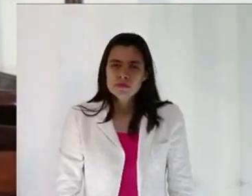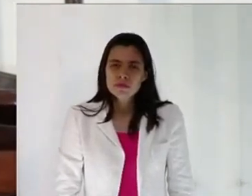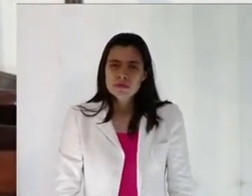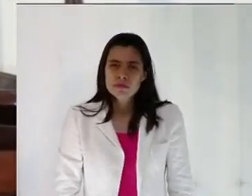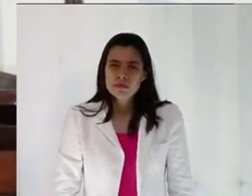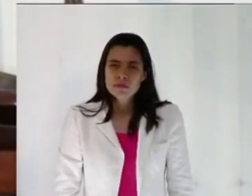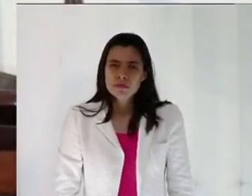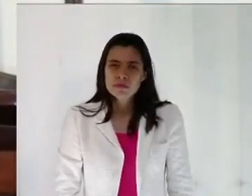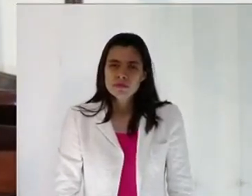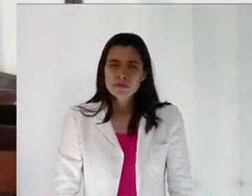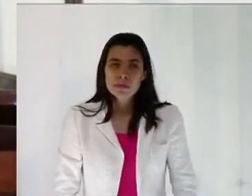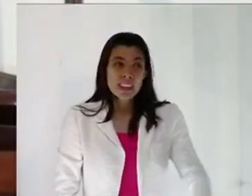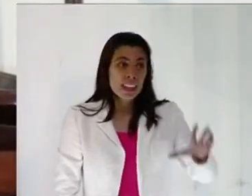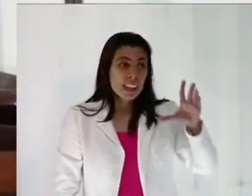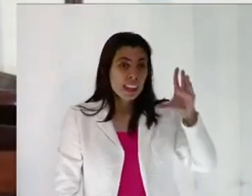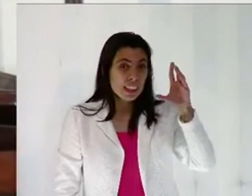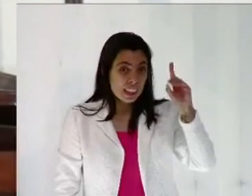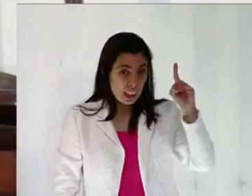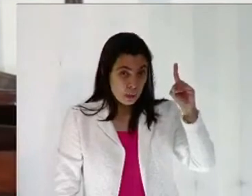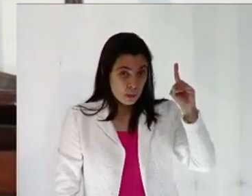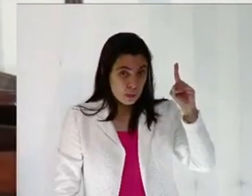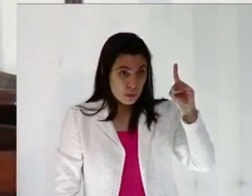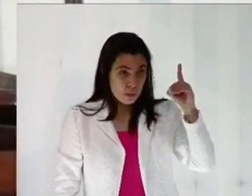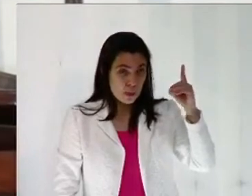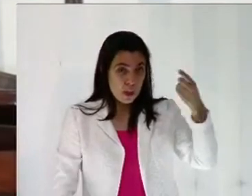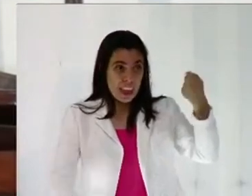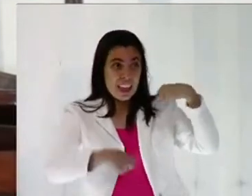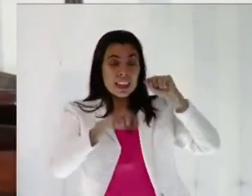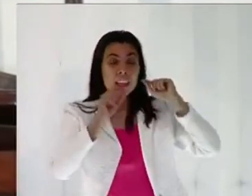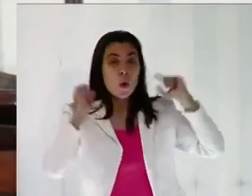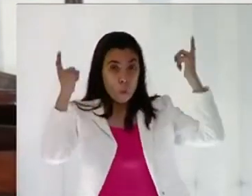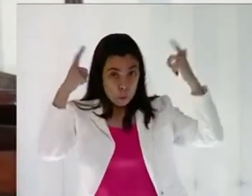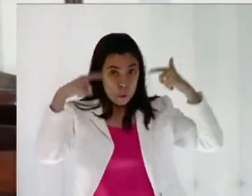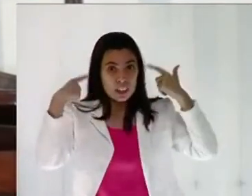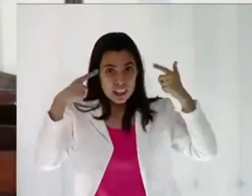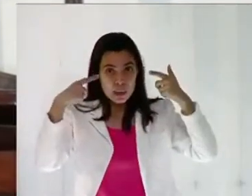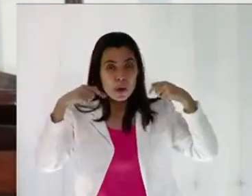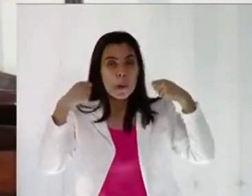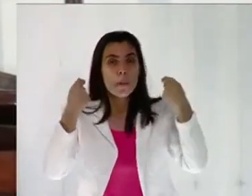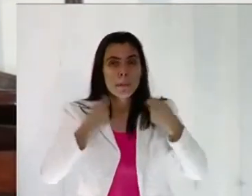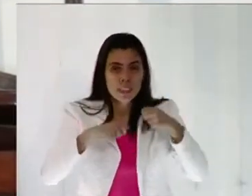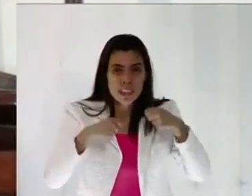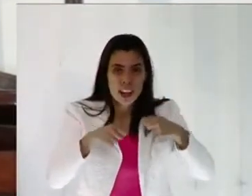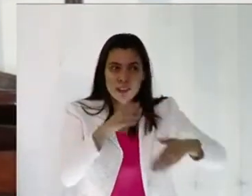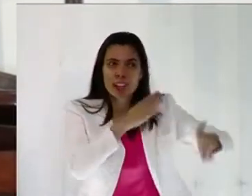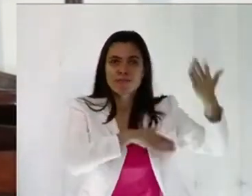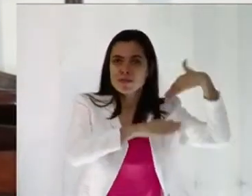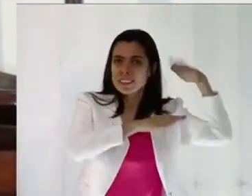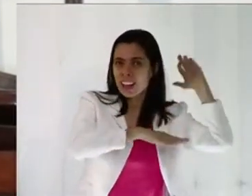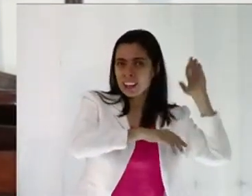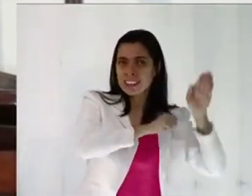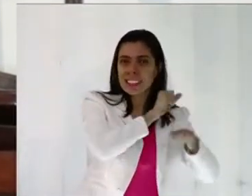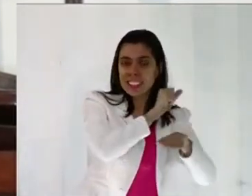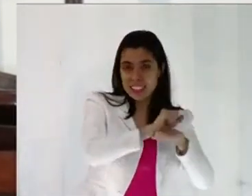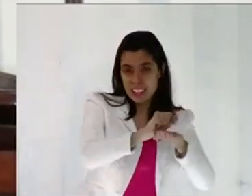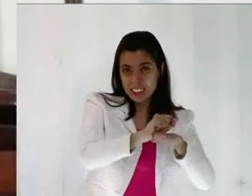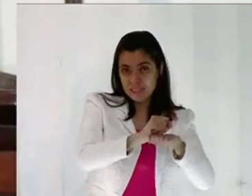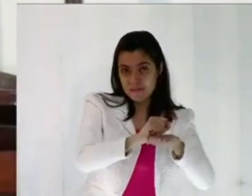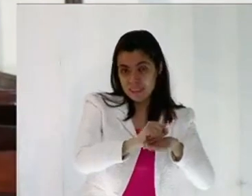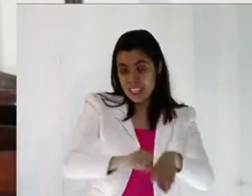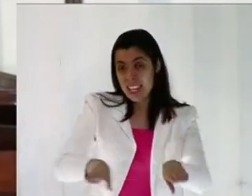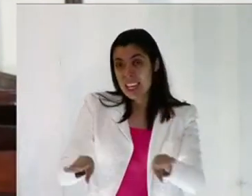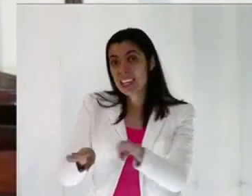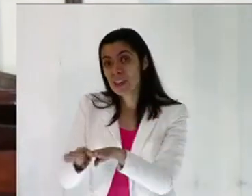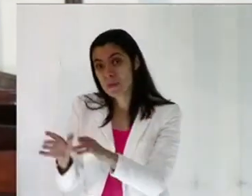porque Deus realmente proveu um cordeiro para Isaac, como Deus providenciou para cada um de nós. Você tem sido alvo